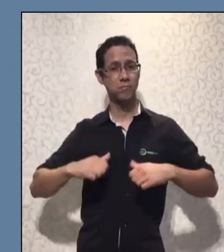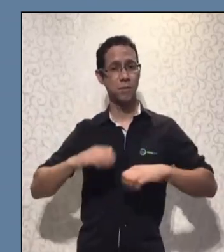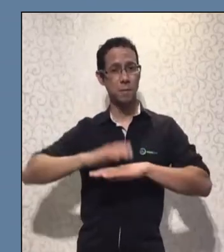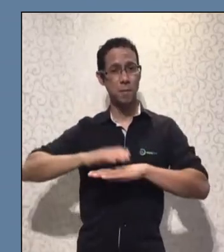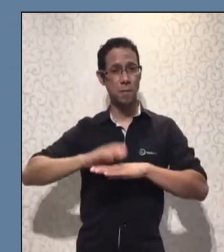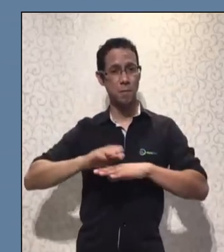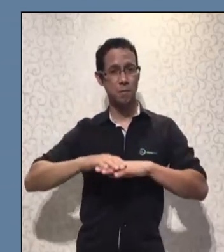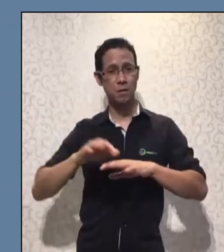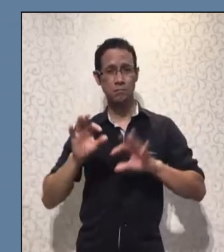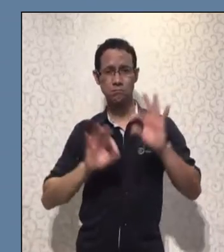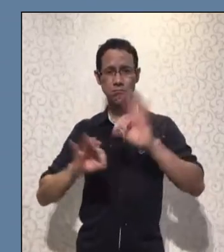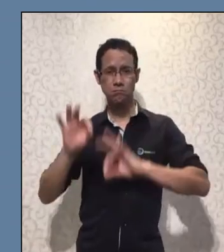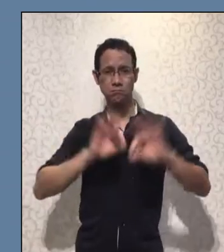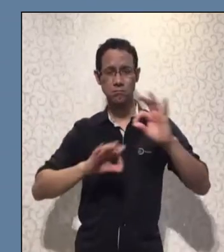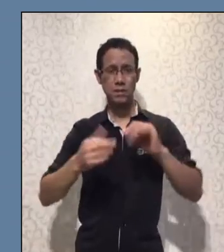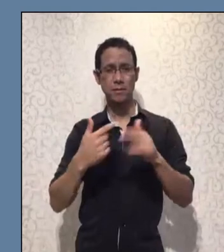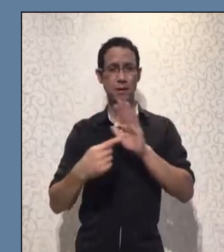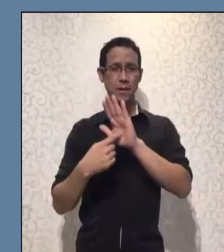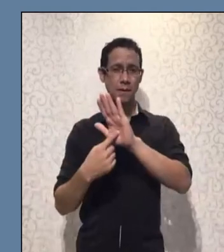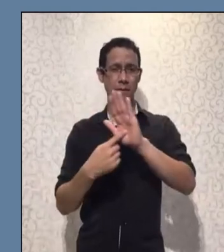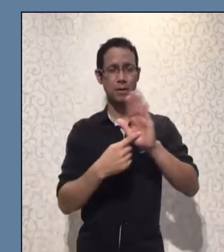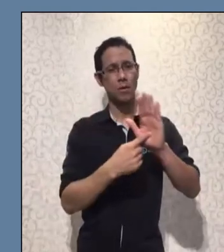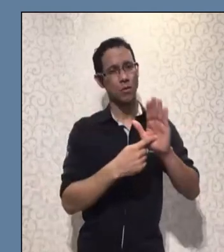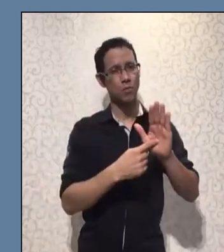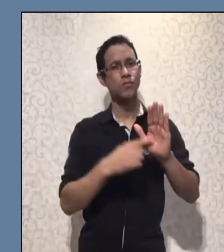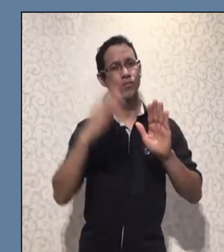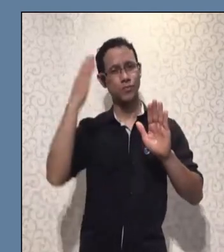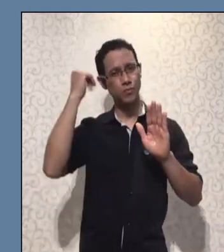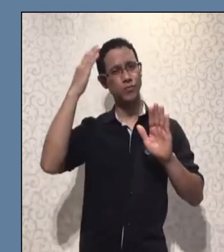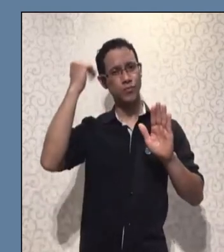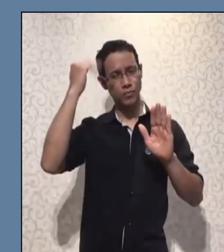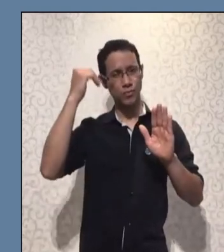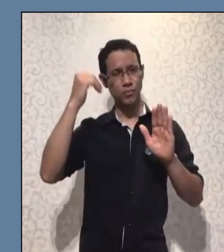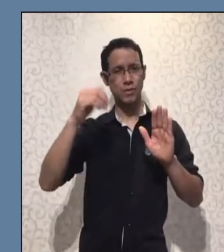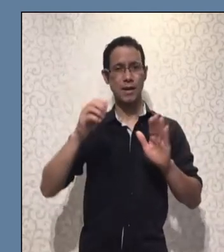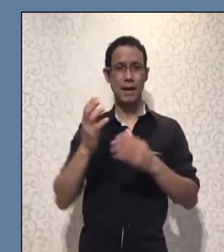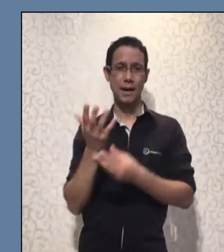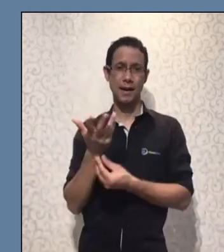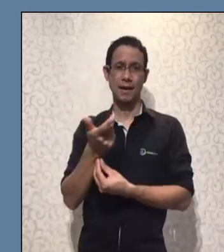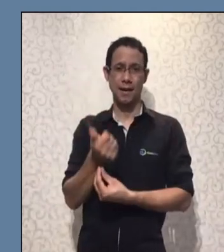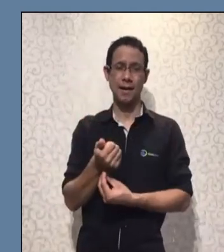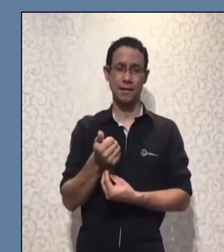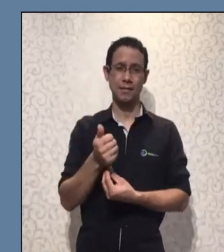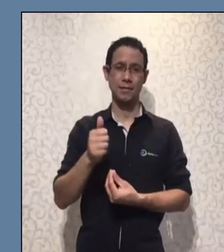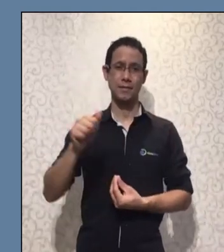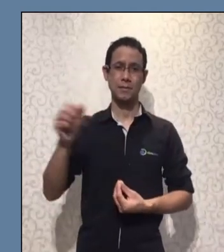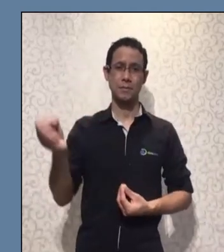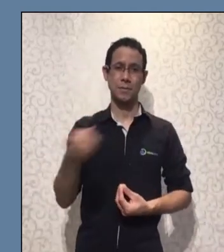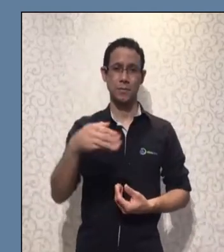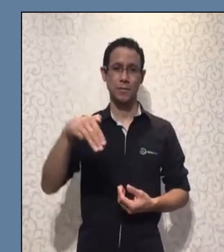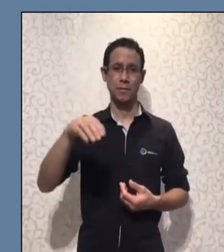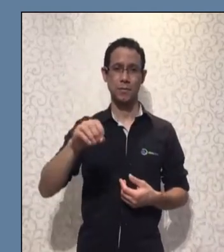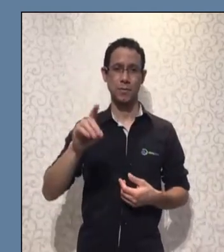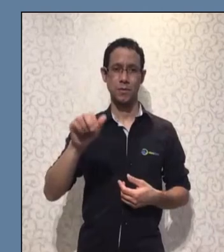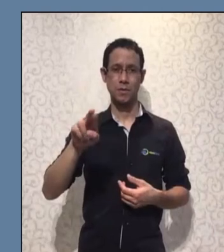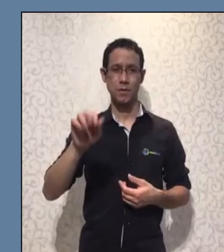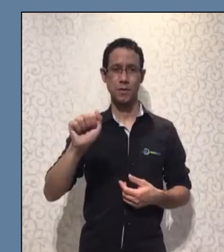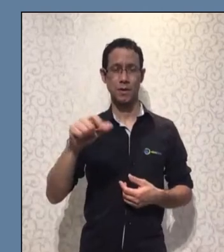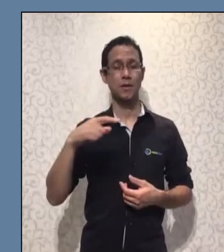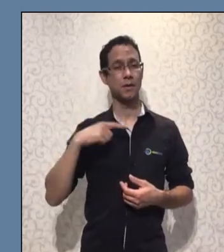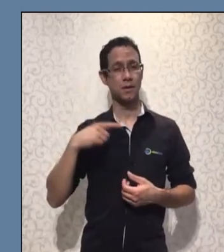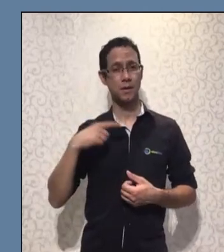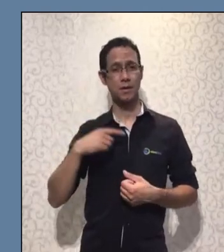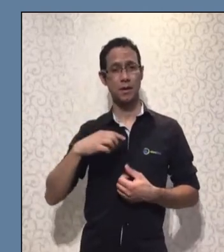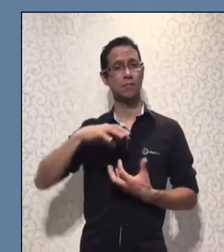artistas que são referências no campo da arte moderna, tanto internacional, como o único autorretrato do